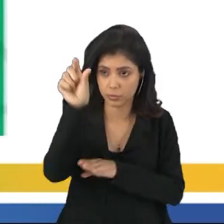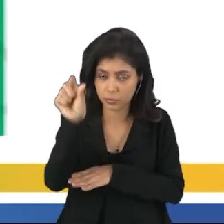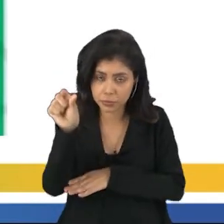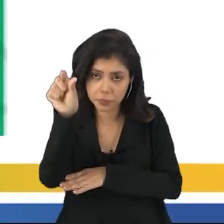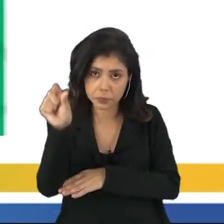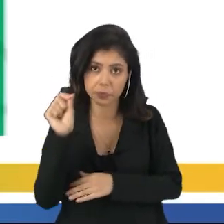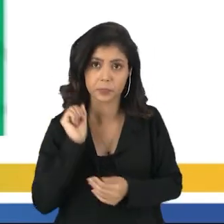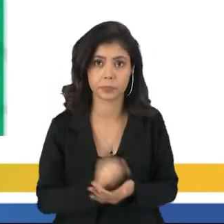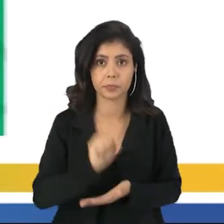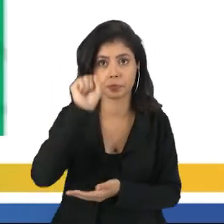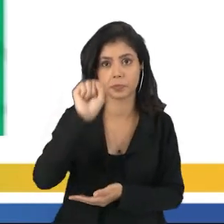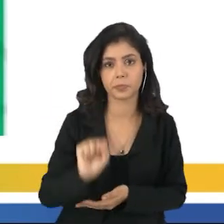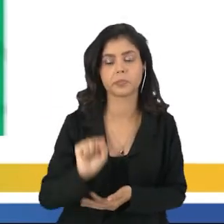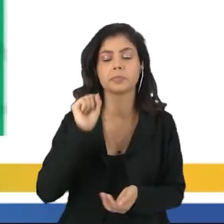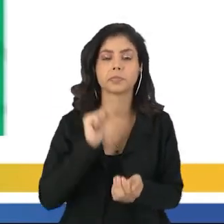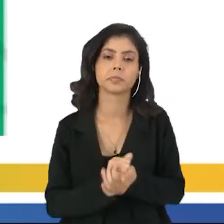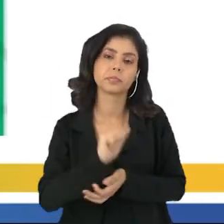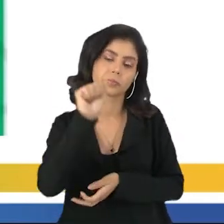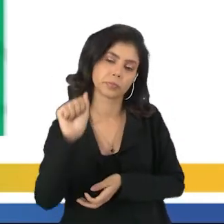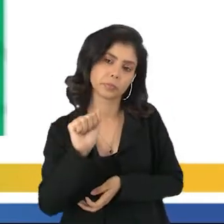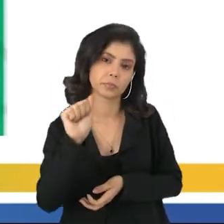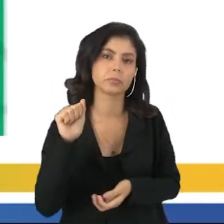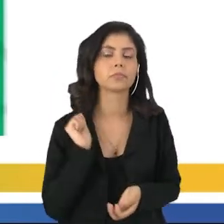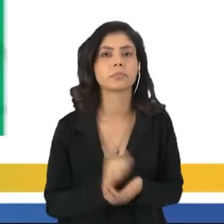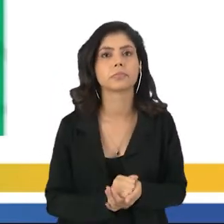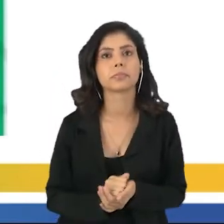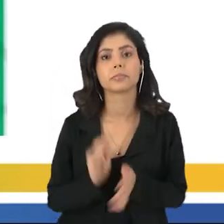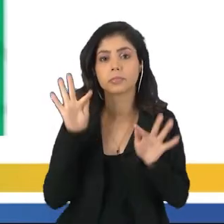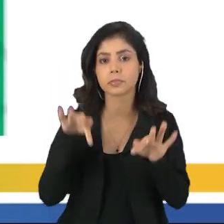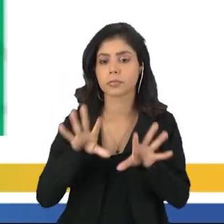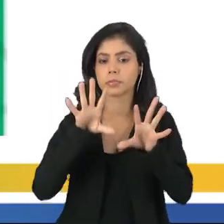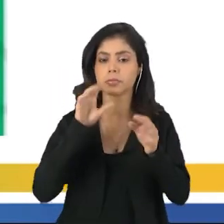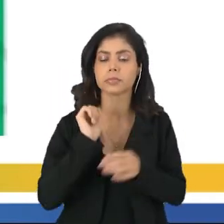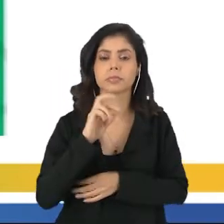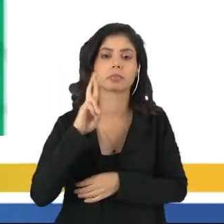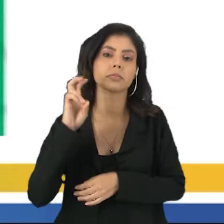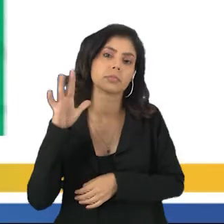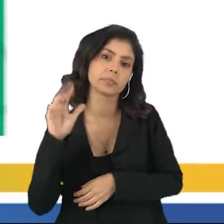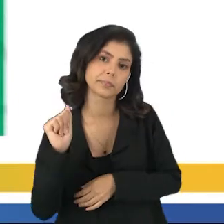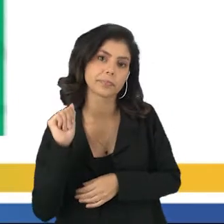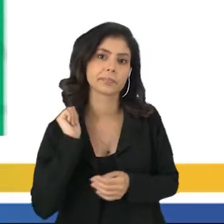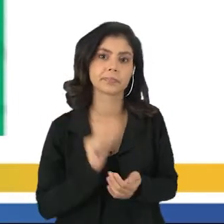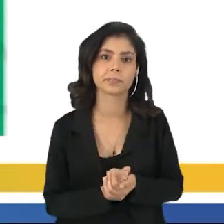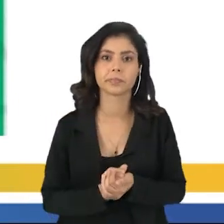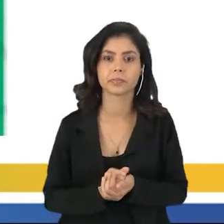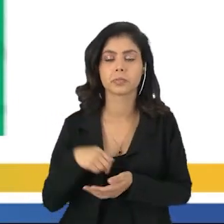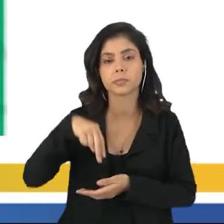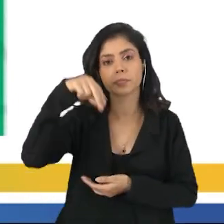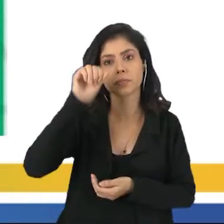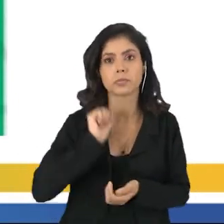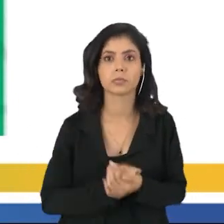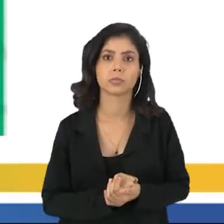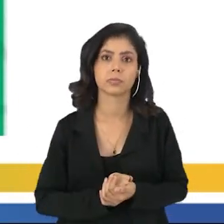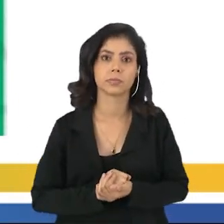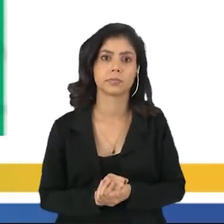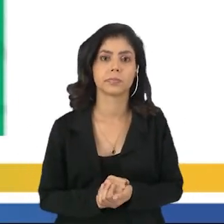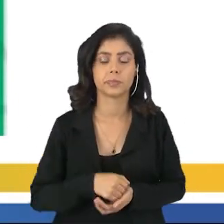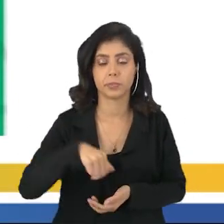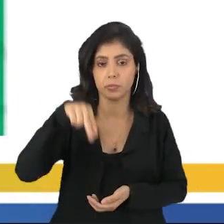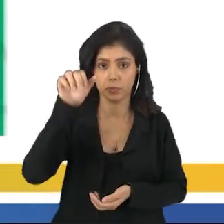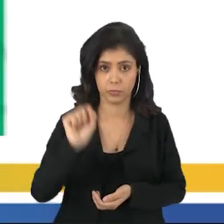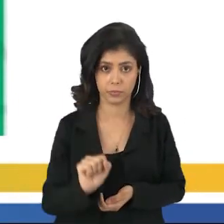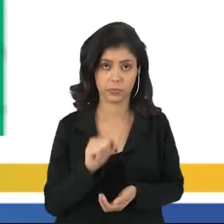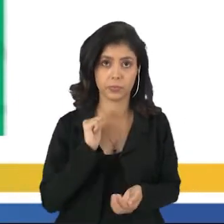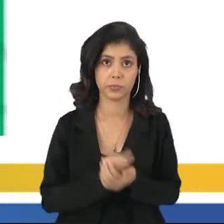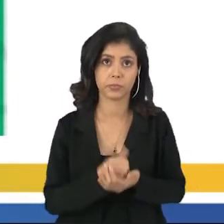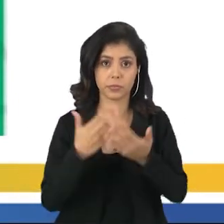parte sul da Ásia, né, onde fica aqui a Coreia, a região da Coreia do Norte e a Coreia do Sul. Então veja